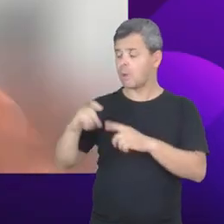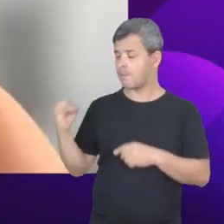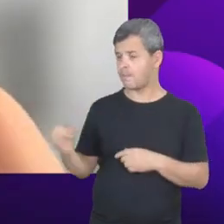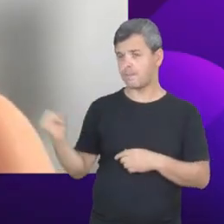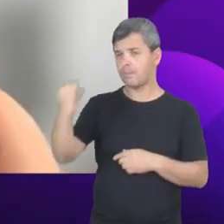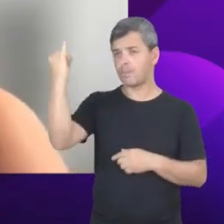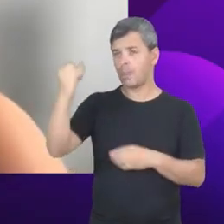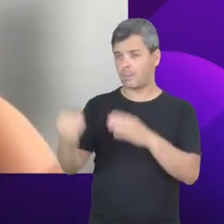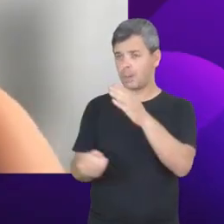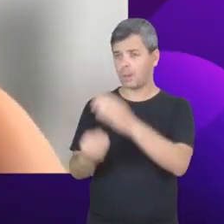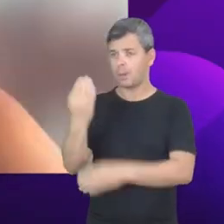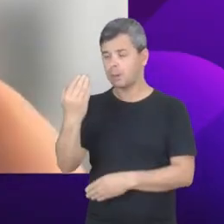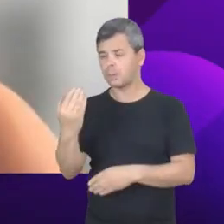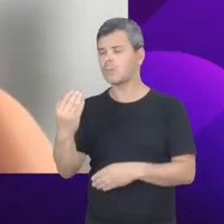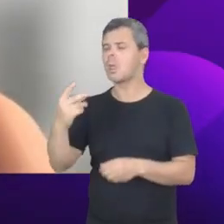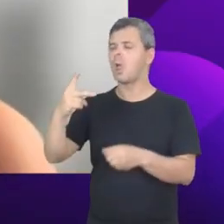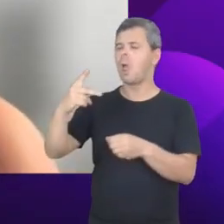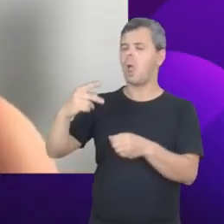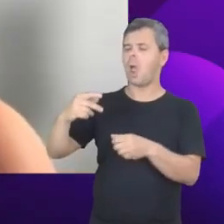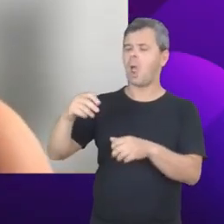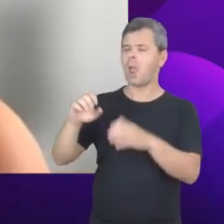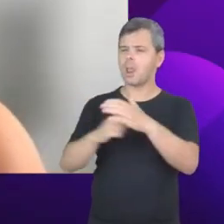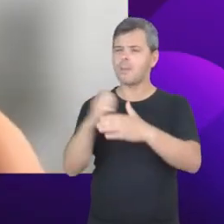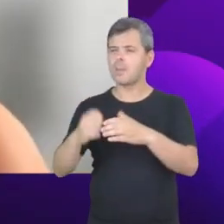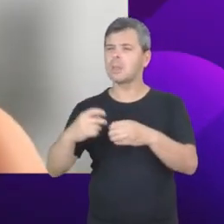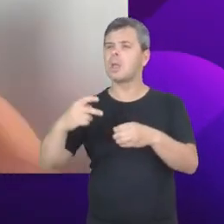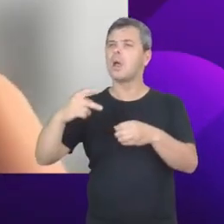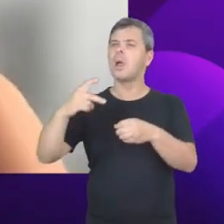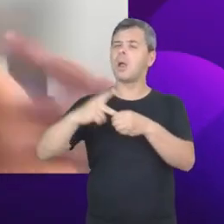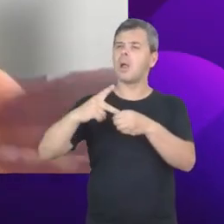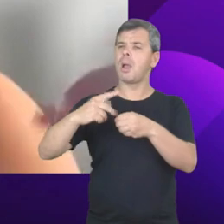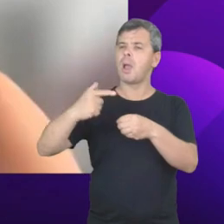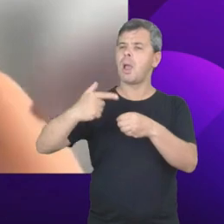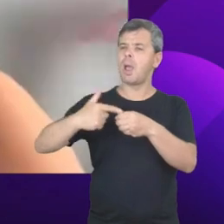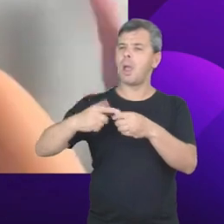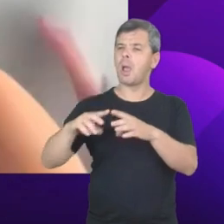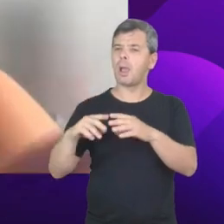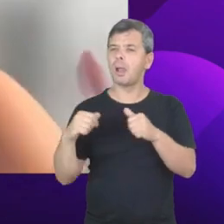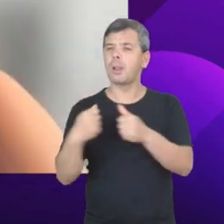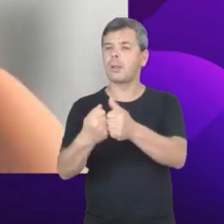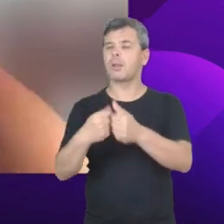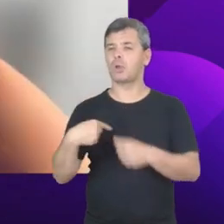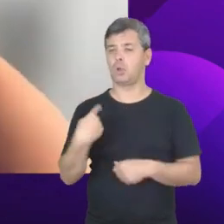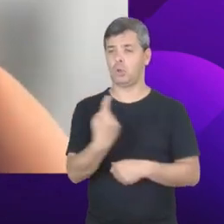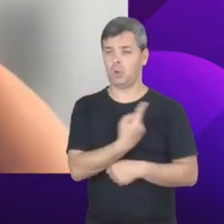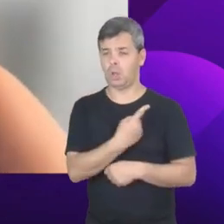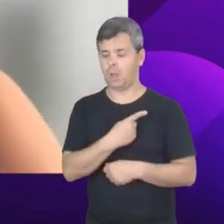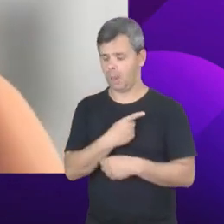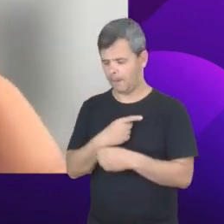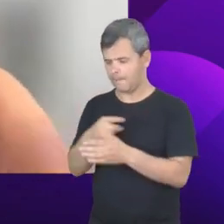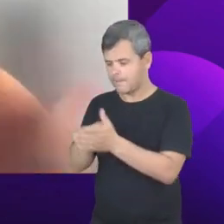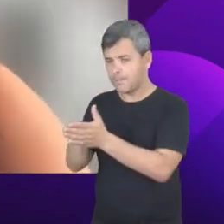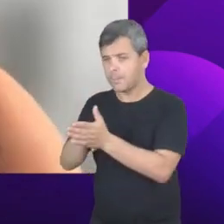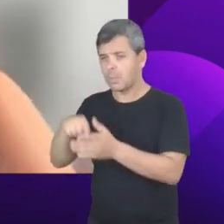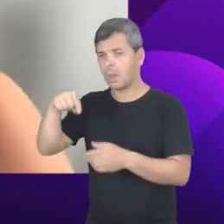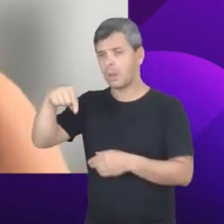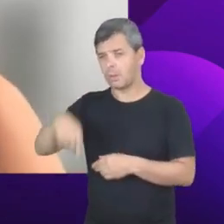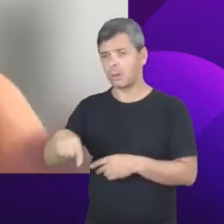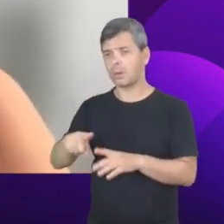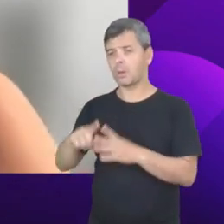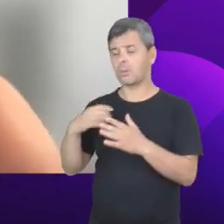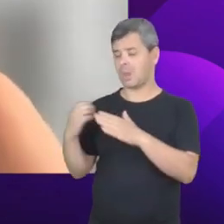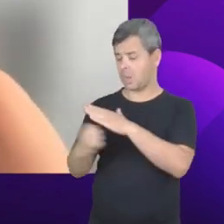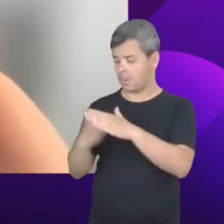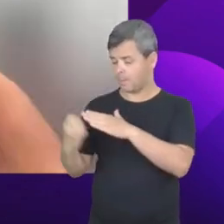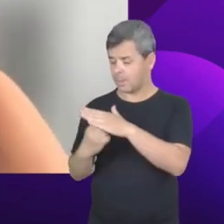importante para a fundação da Petrobras e para a gente conseguir que o recurso que a gente explora aqui ser explorado por